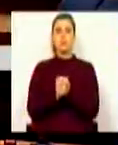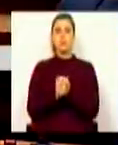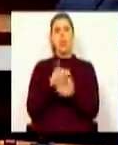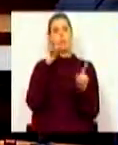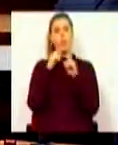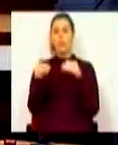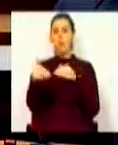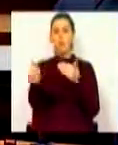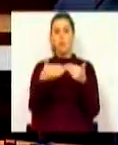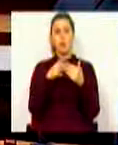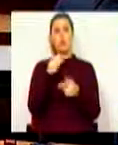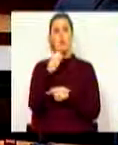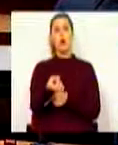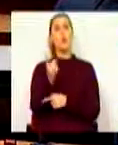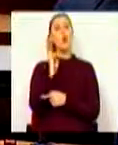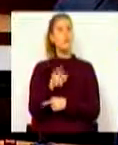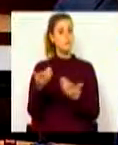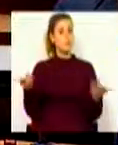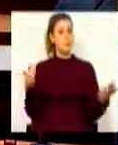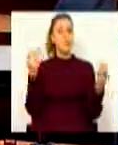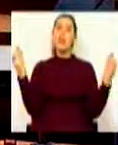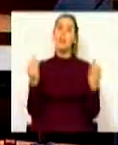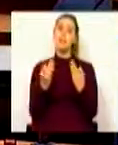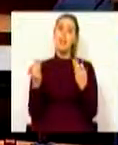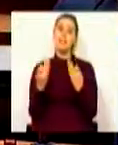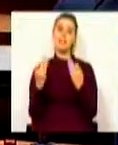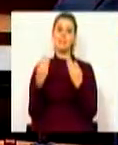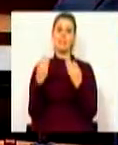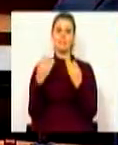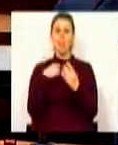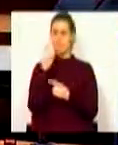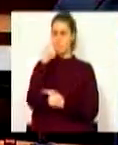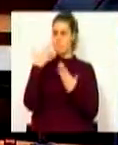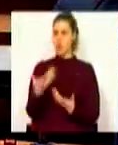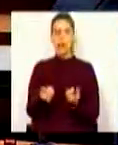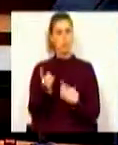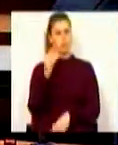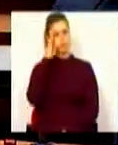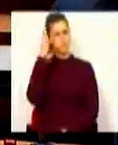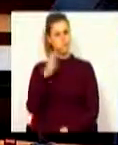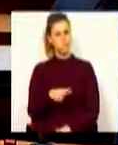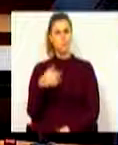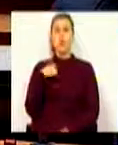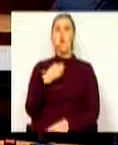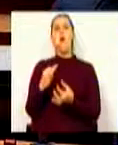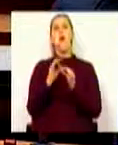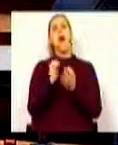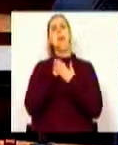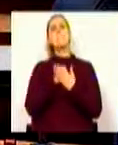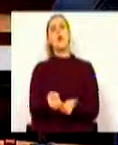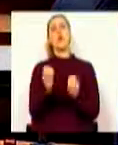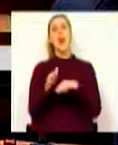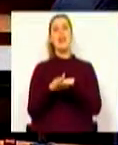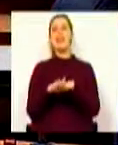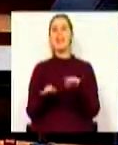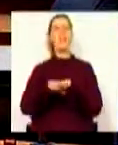remate para dizer o seguinte. De facto, não é surpresa nenhuma, já sabíamos que não podíamos contar com a